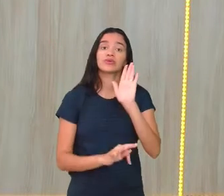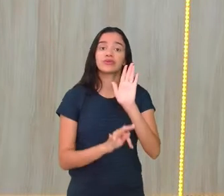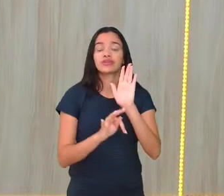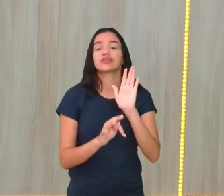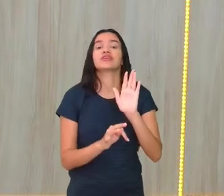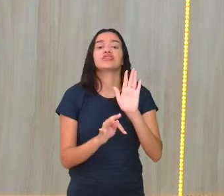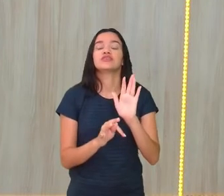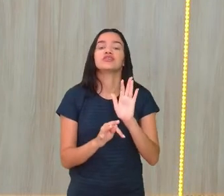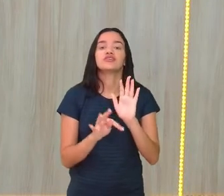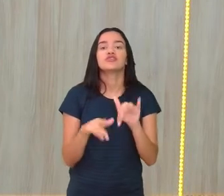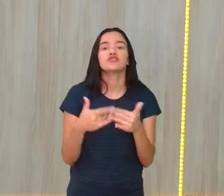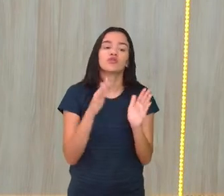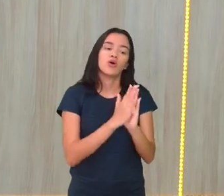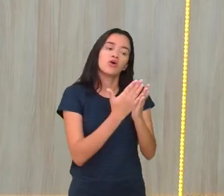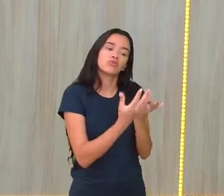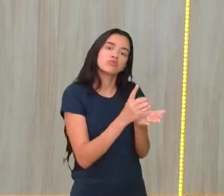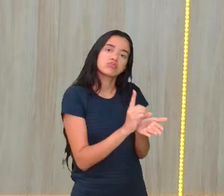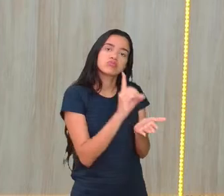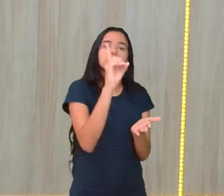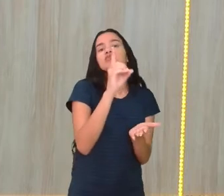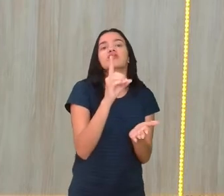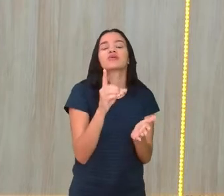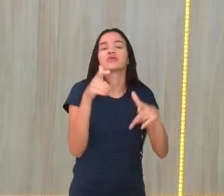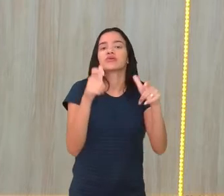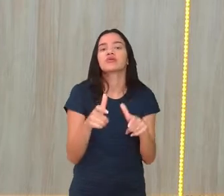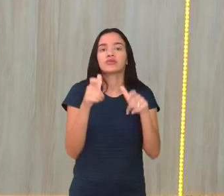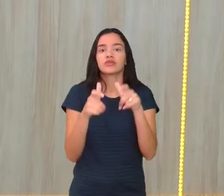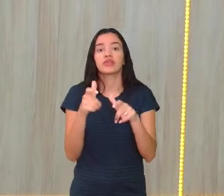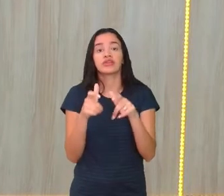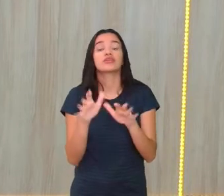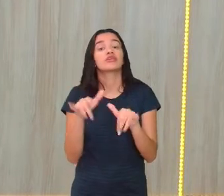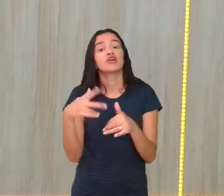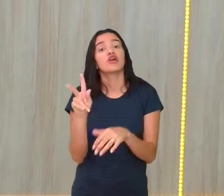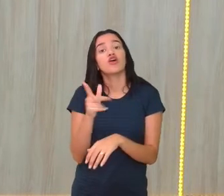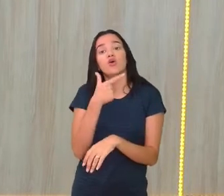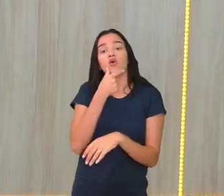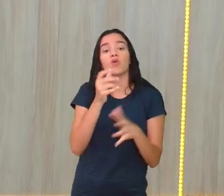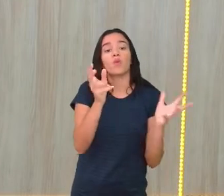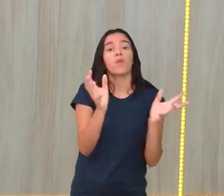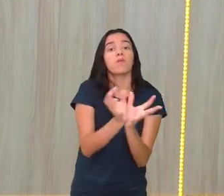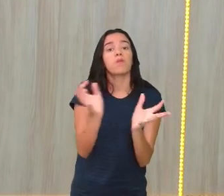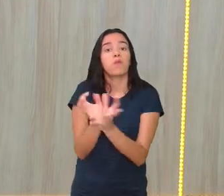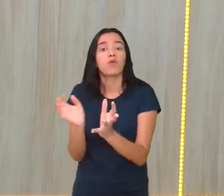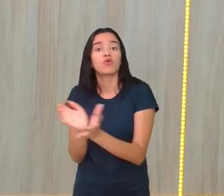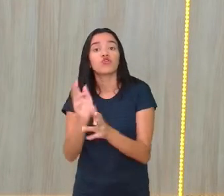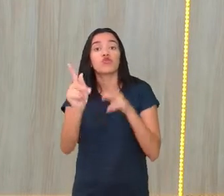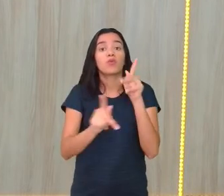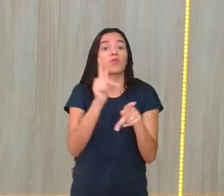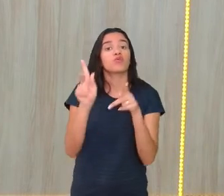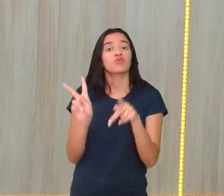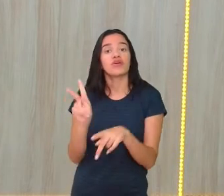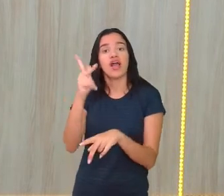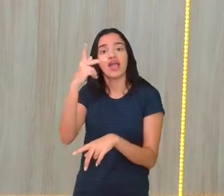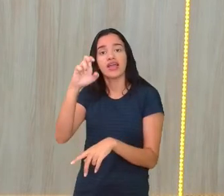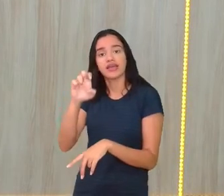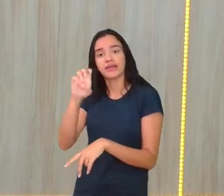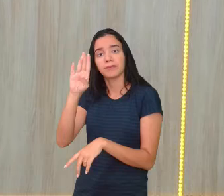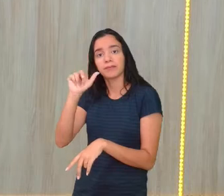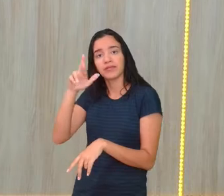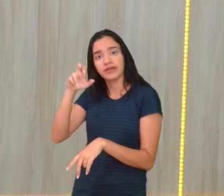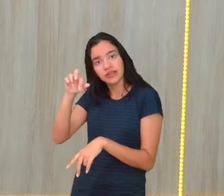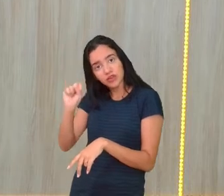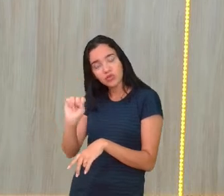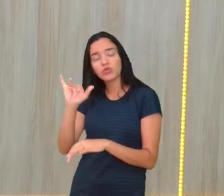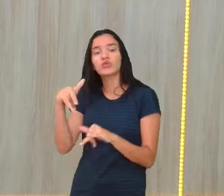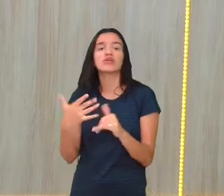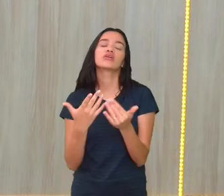Antigo Testamento bíblico, né, onde os hebreus eles vão se chocar quase que cotidianamente, né,